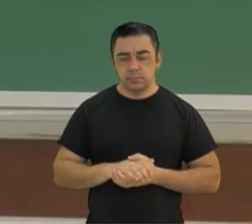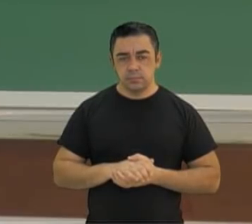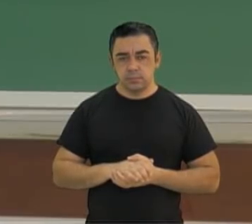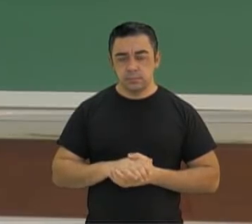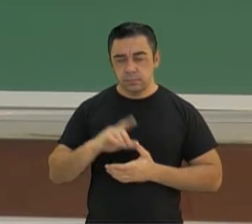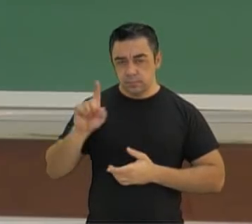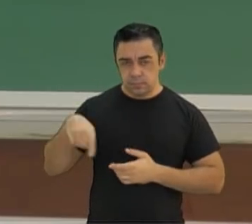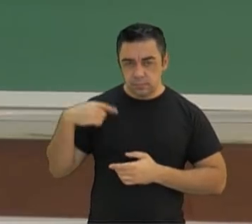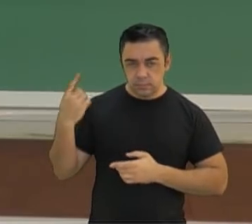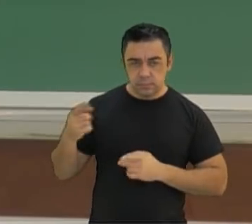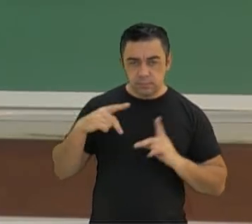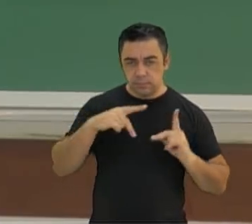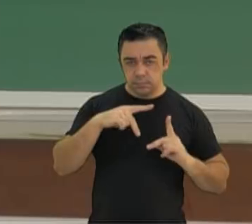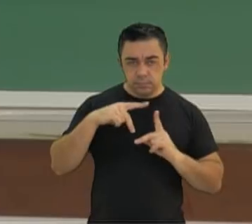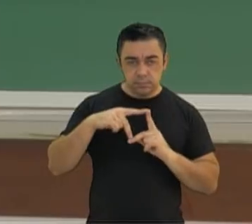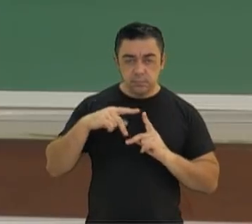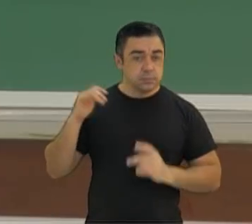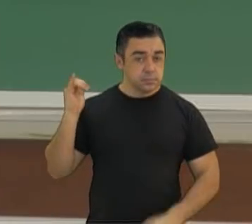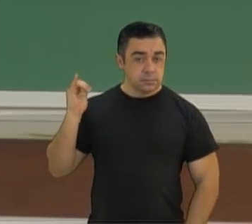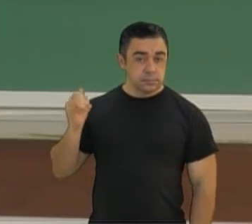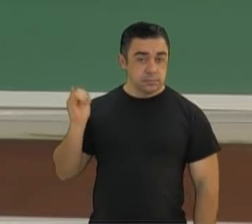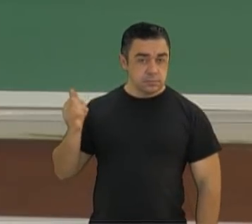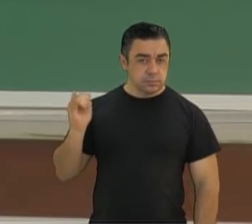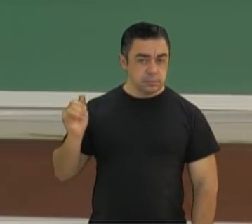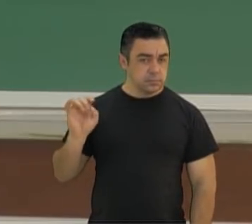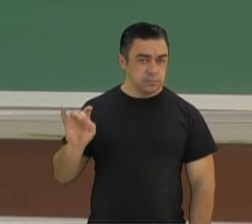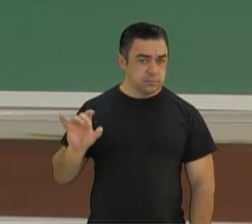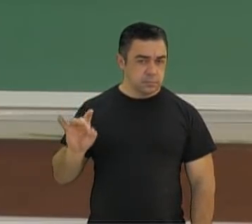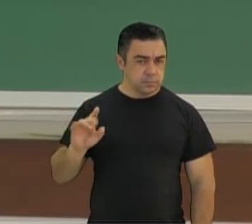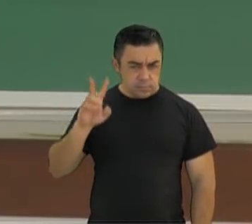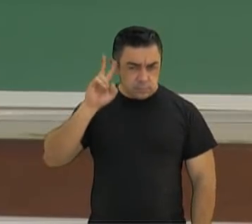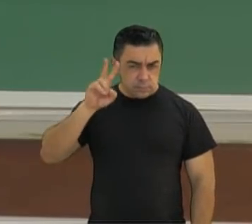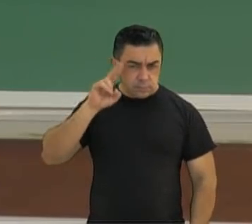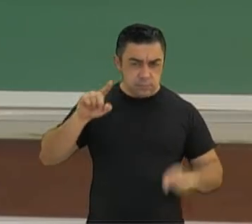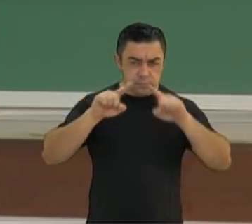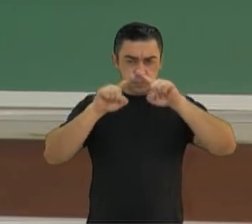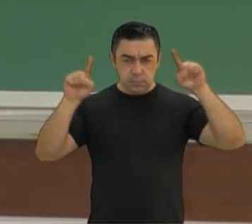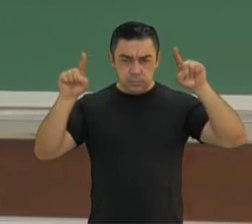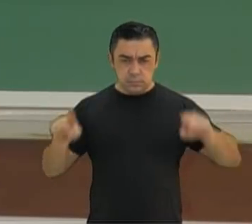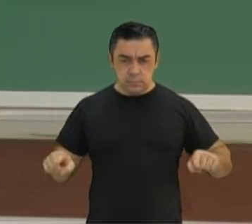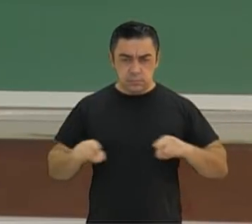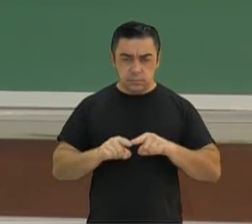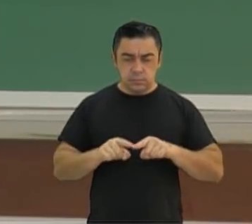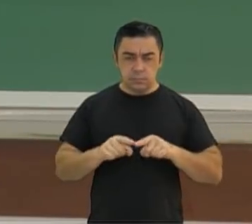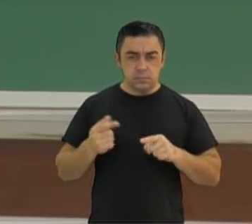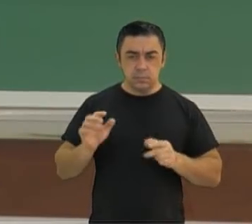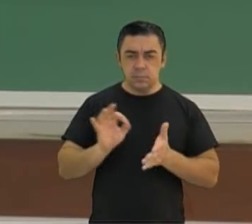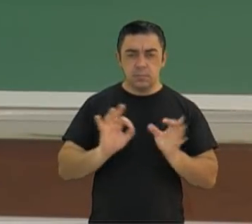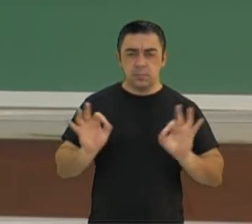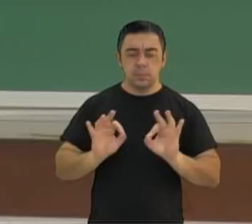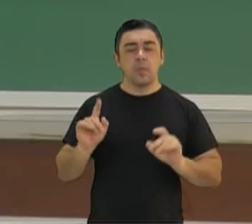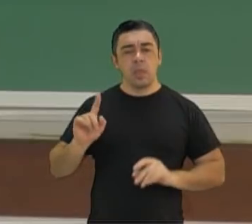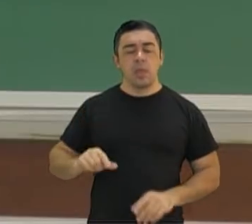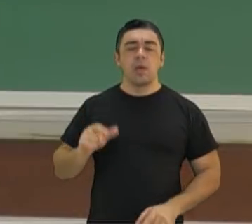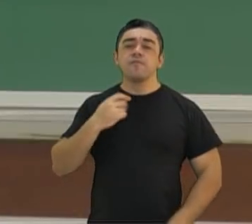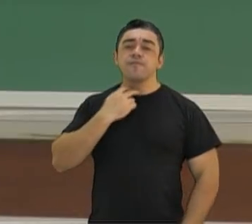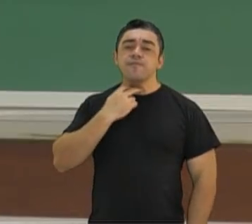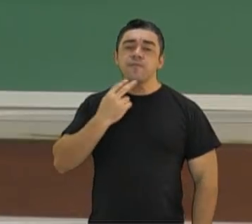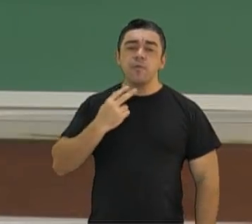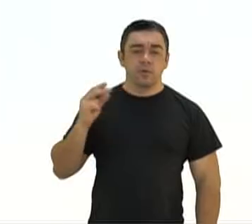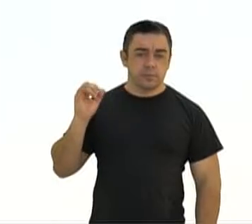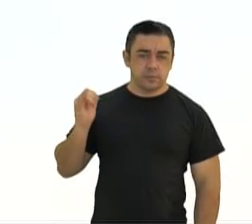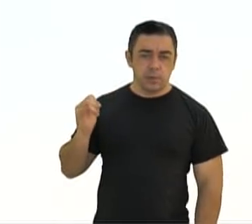O segundo quadrinho é apenas narrativo. Lembram-se disso? Quando não tem rabicho, é a voz do narrador.